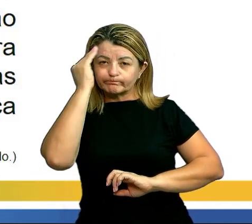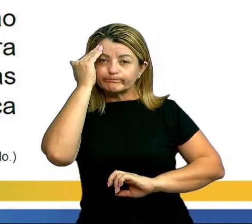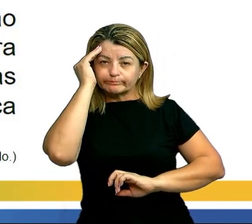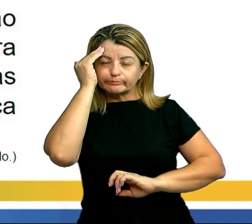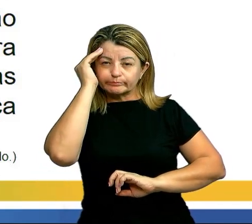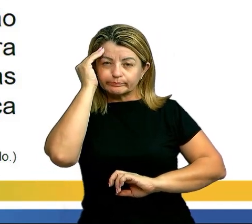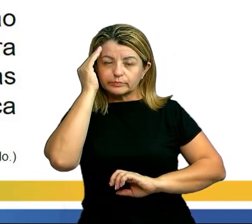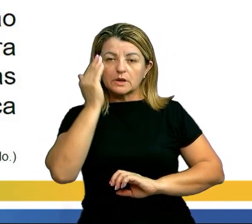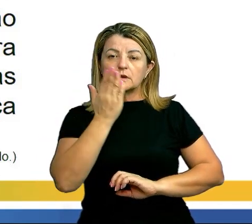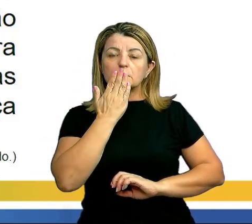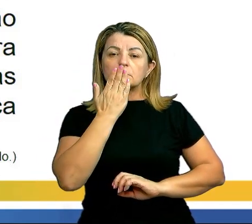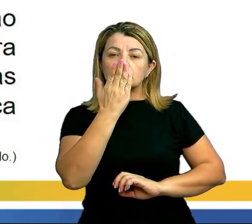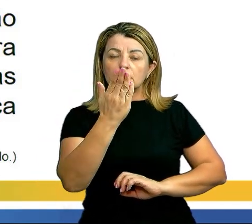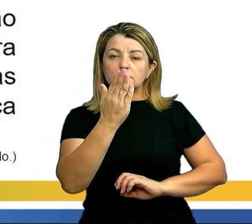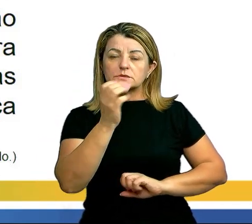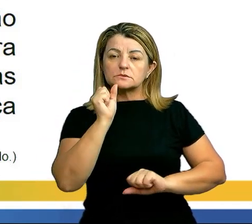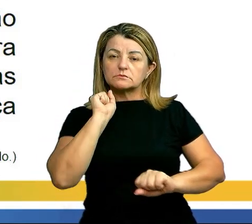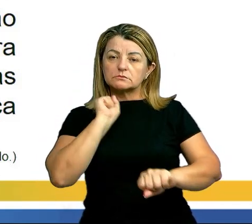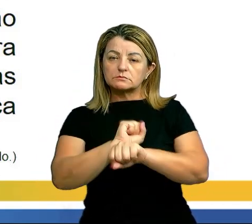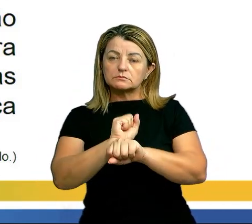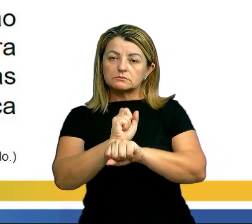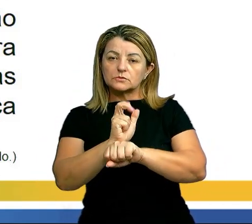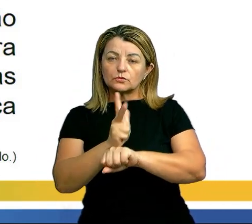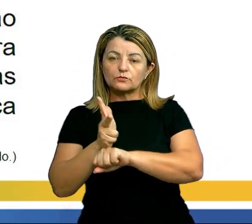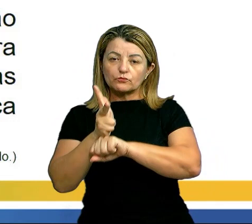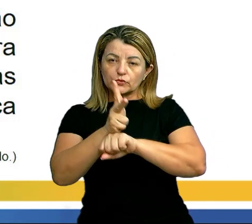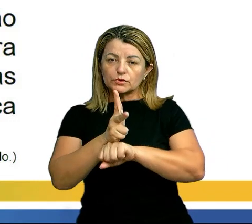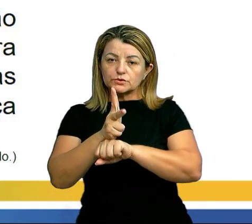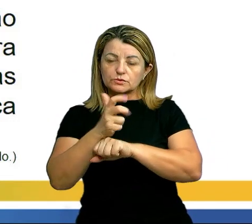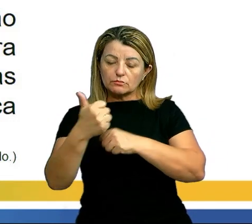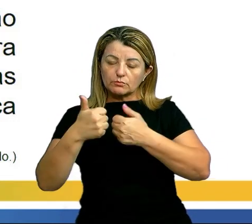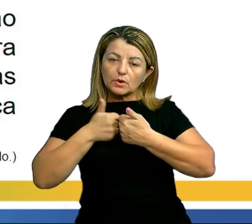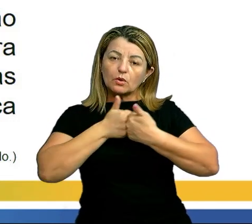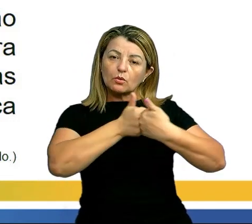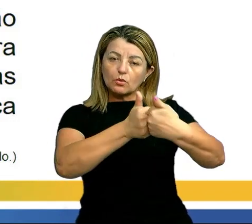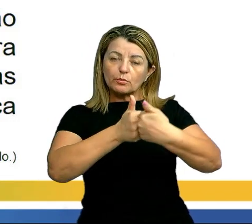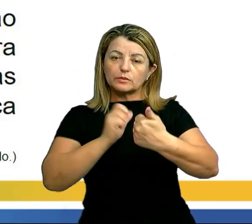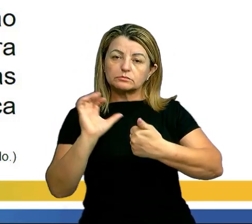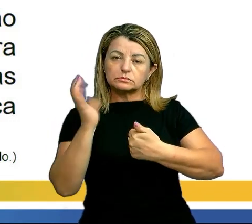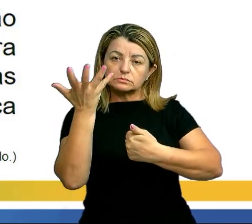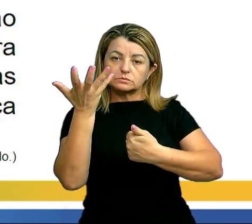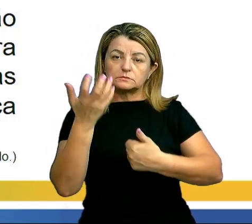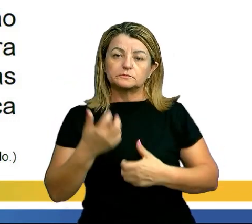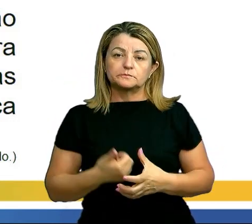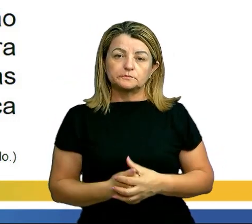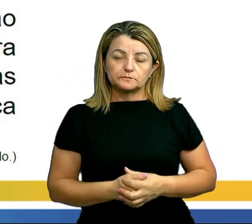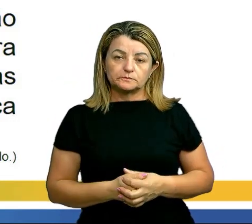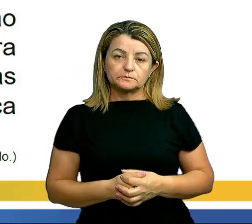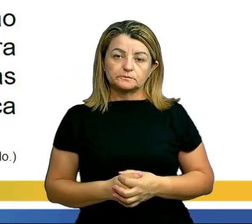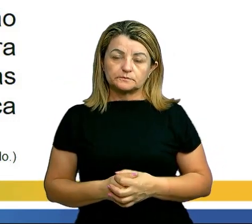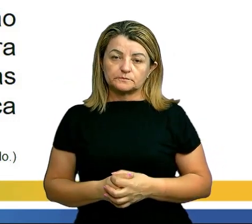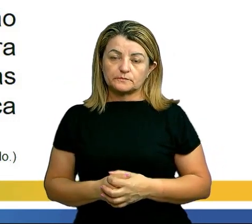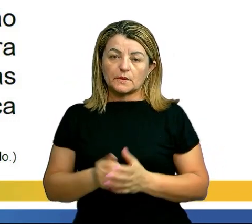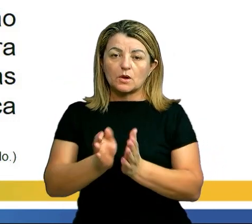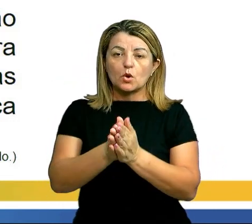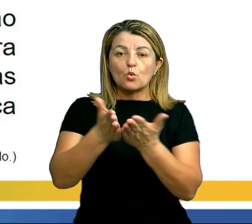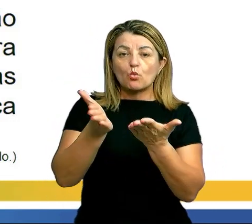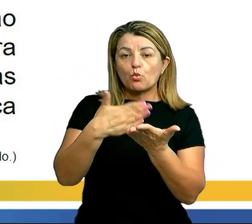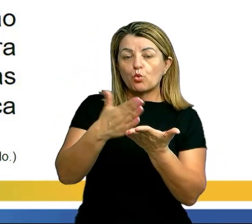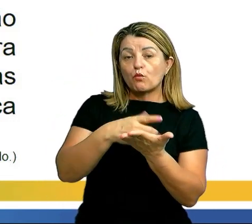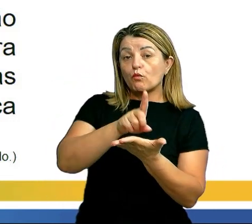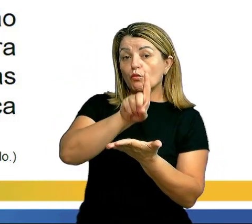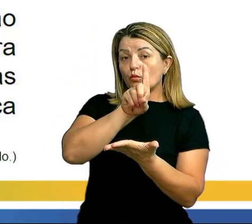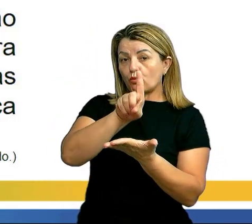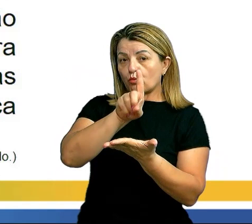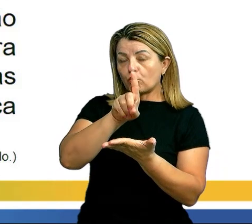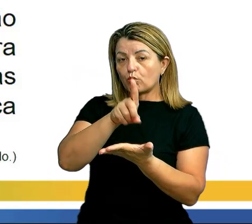assunto, peço que você pause o vídeo e em seguida me acompanhe aqui na resolução. No livro 1 do